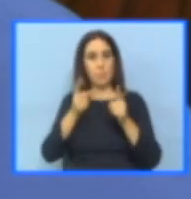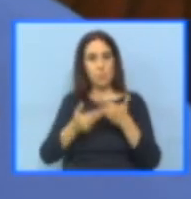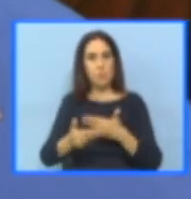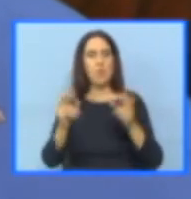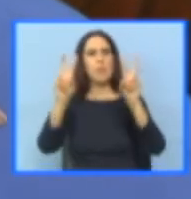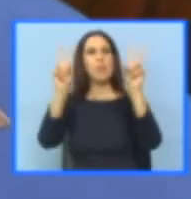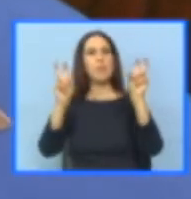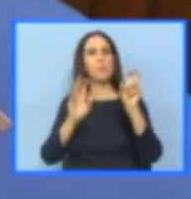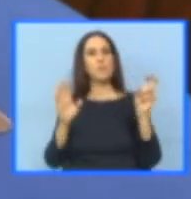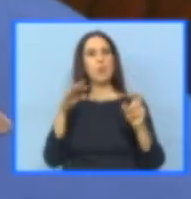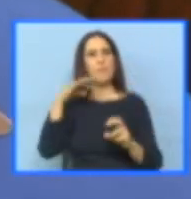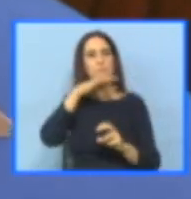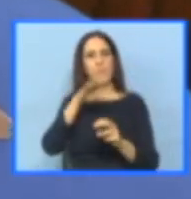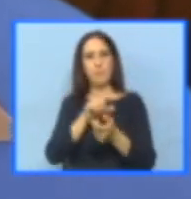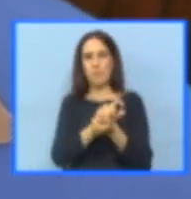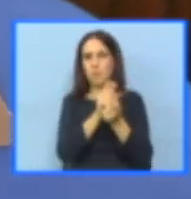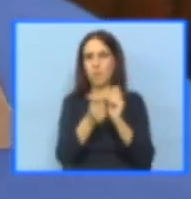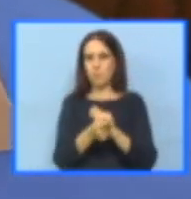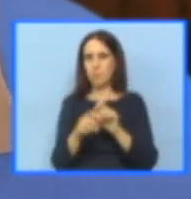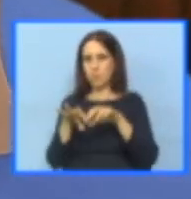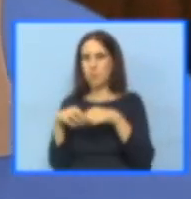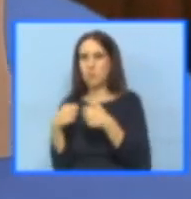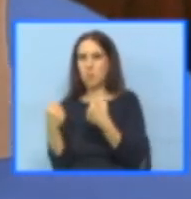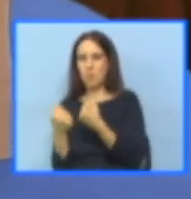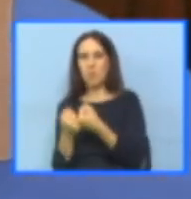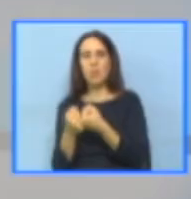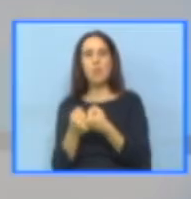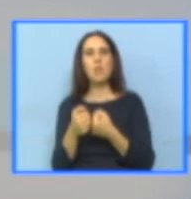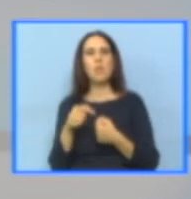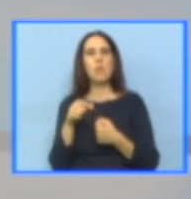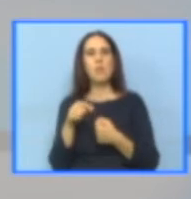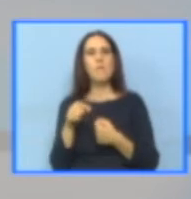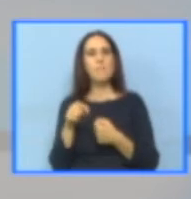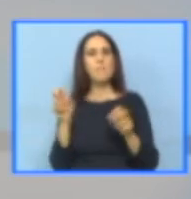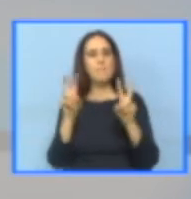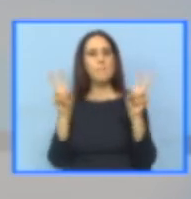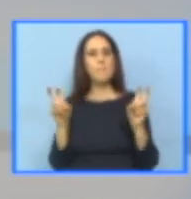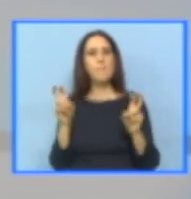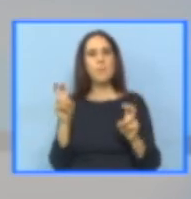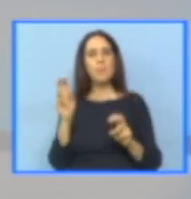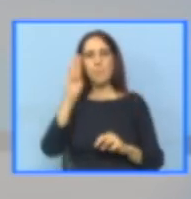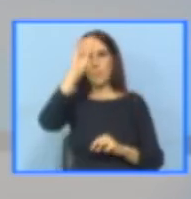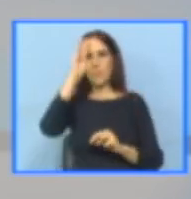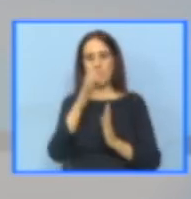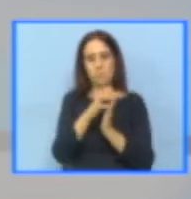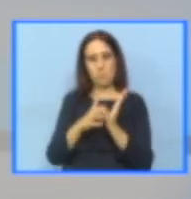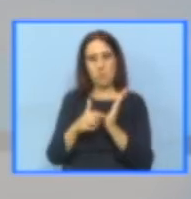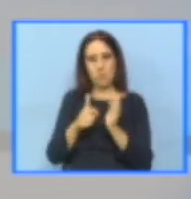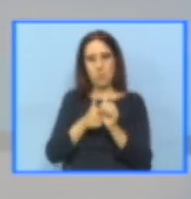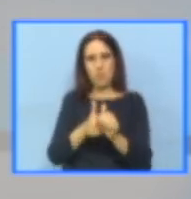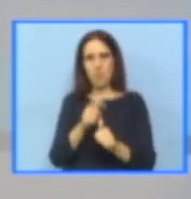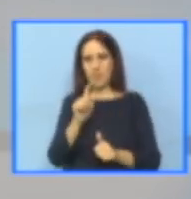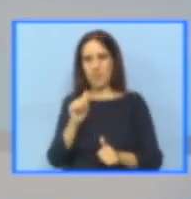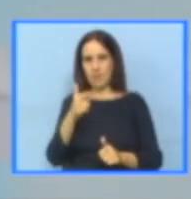tema, Família e Transformação Social. Isto a partir do documento do Papa, Amoris Laetitia.